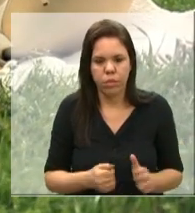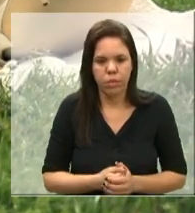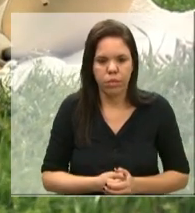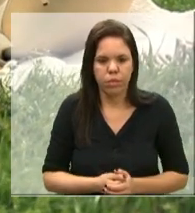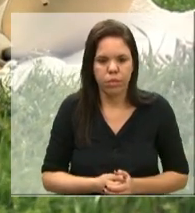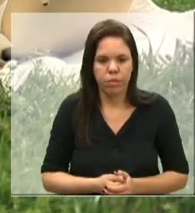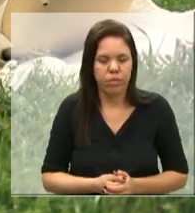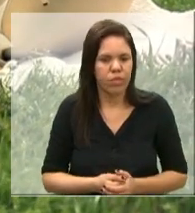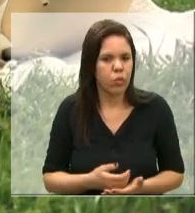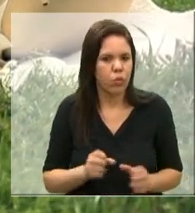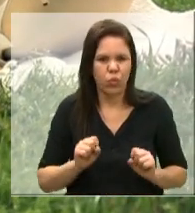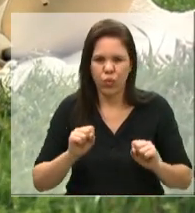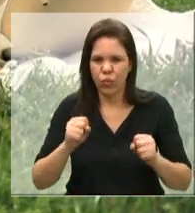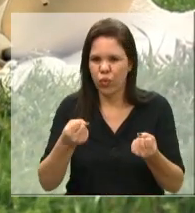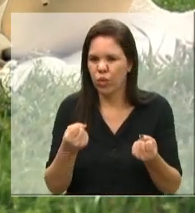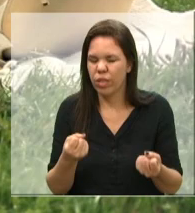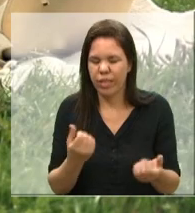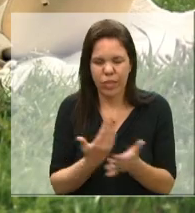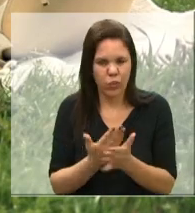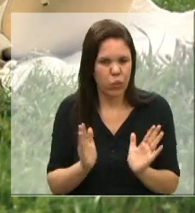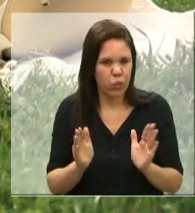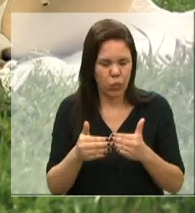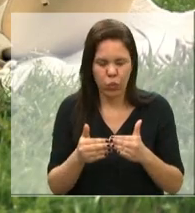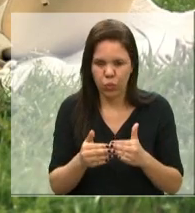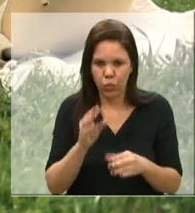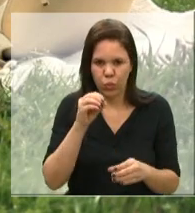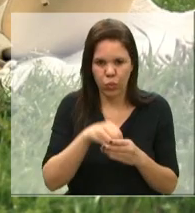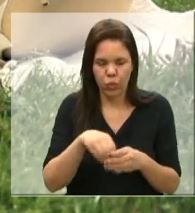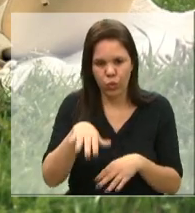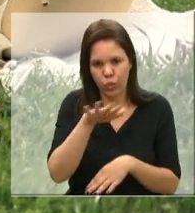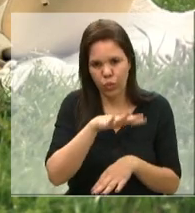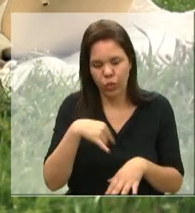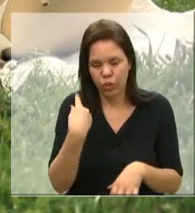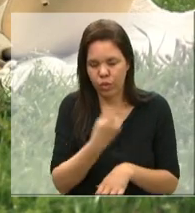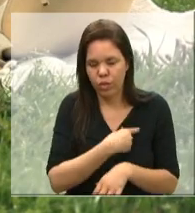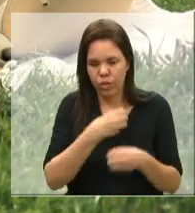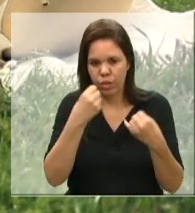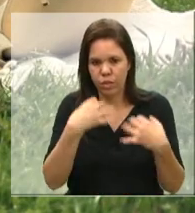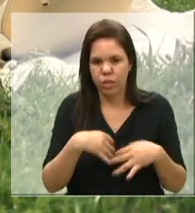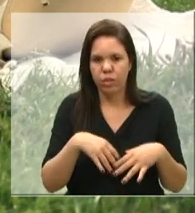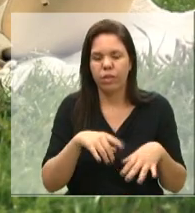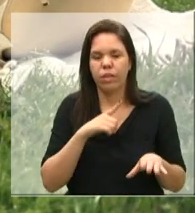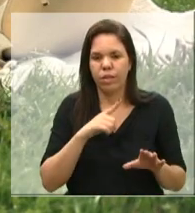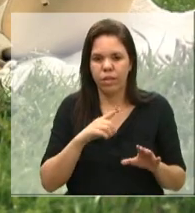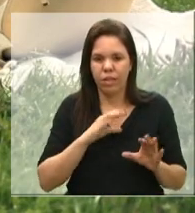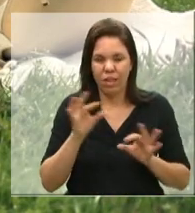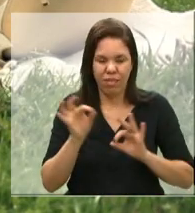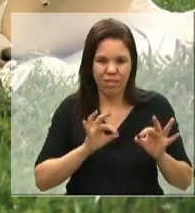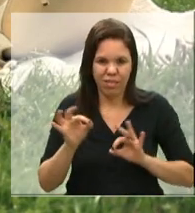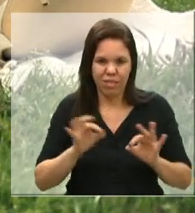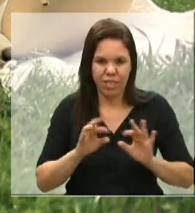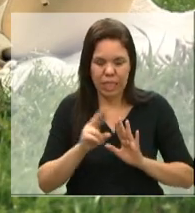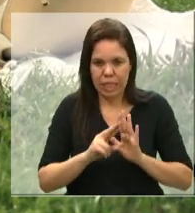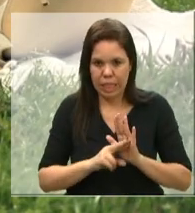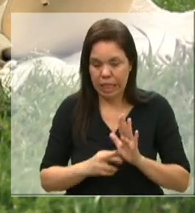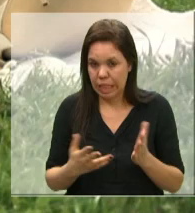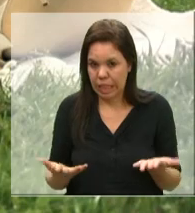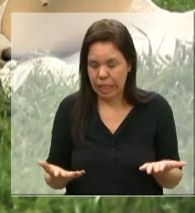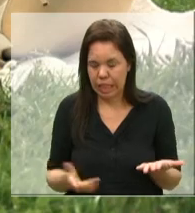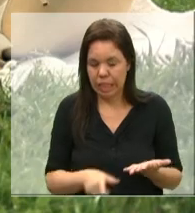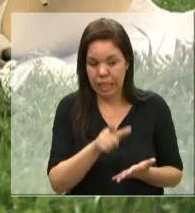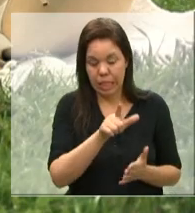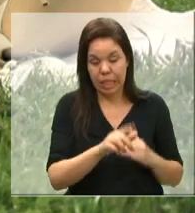se dedicar efetivamente, né, dentro daquela forma que a gente comentou, disciplinada e organizada,